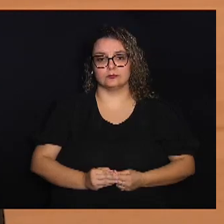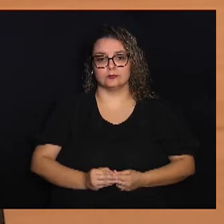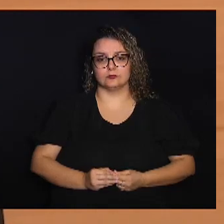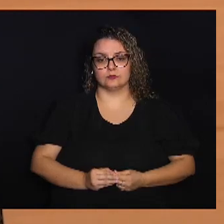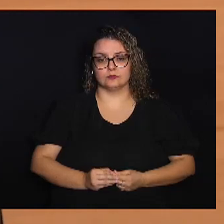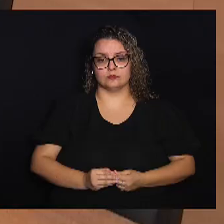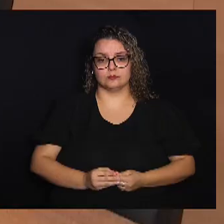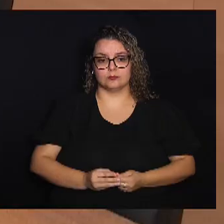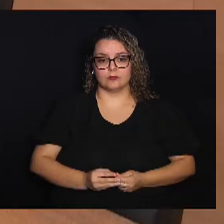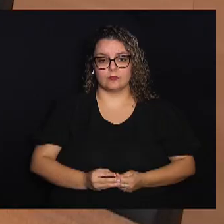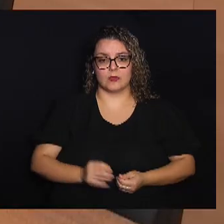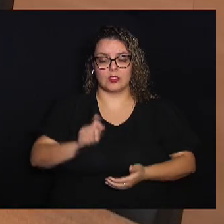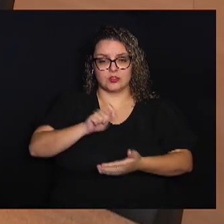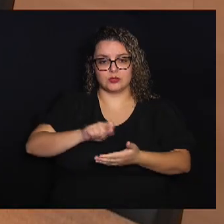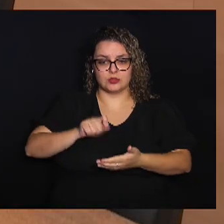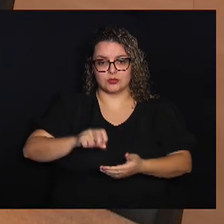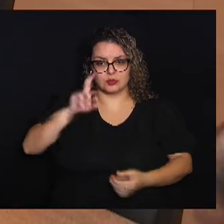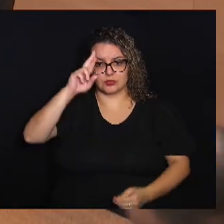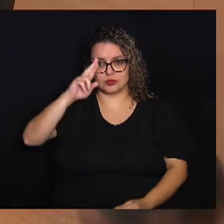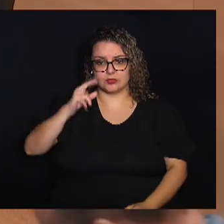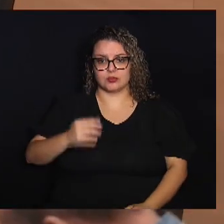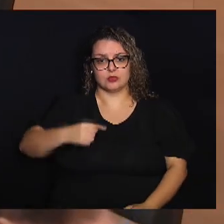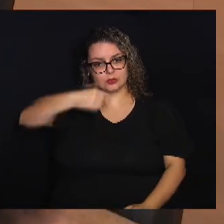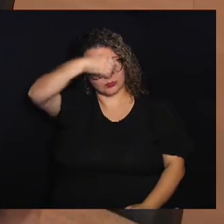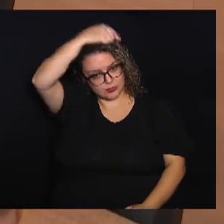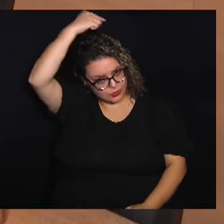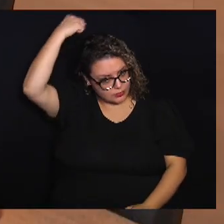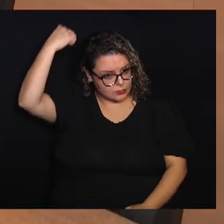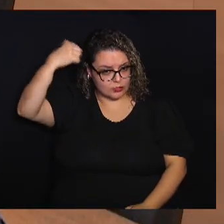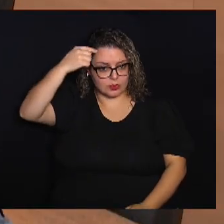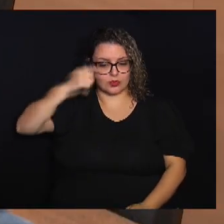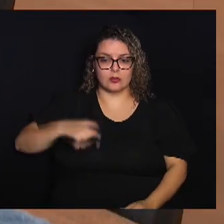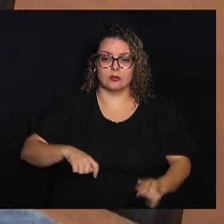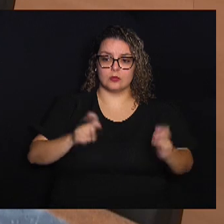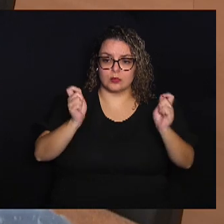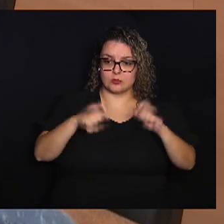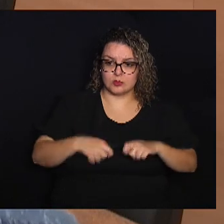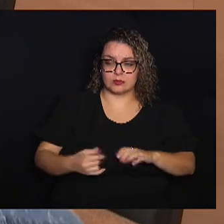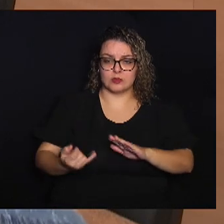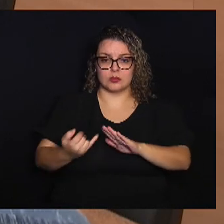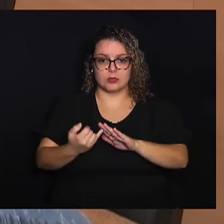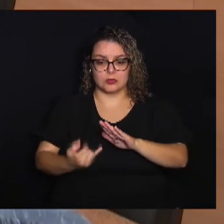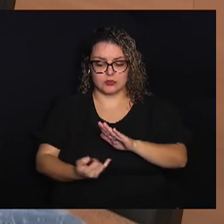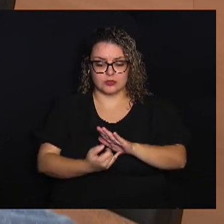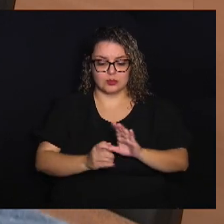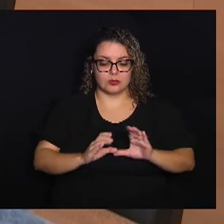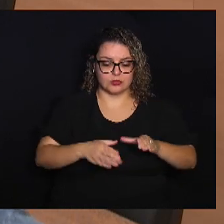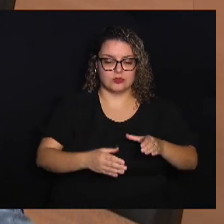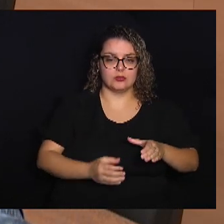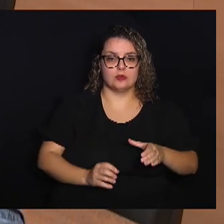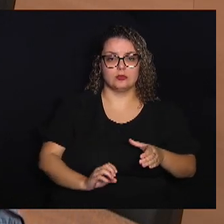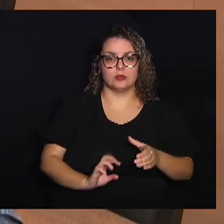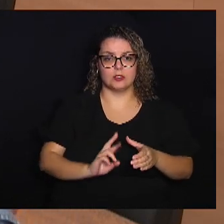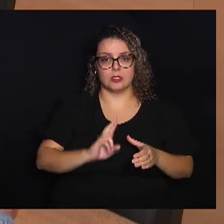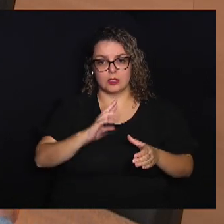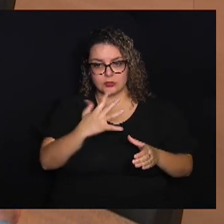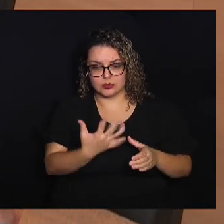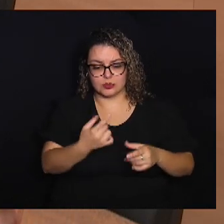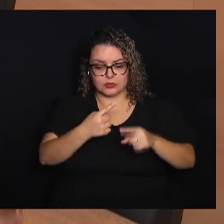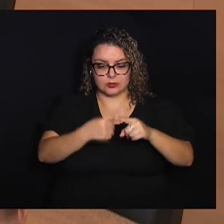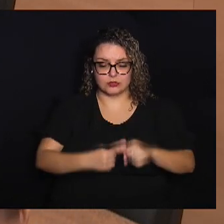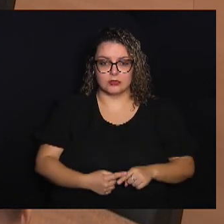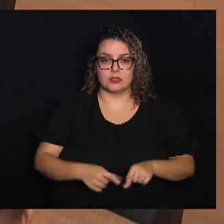2355.987, de autoria do senhor Paulo Gaspar, que possibilita a instituição de comitês de resolução de disputas,